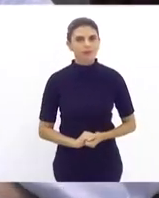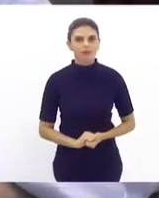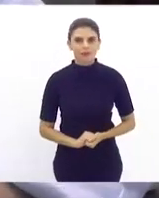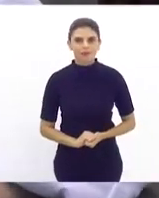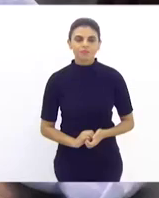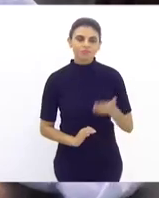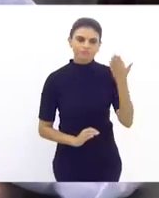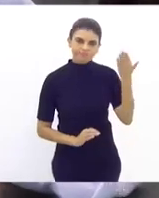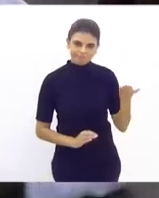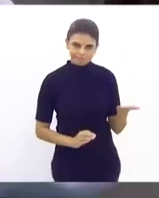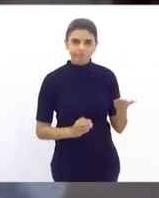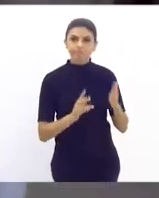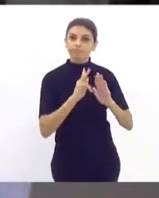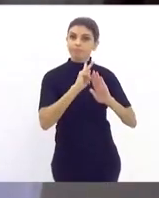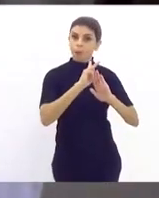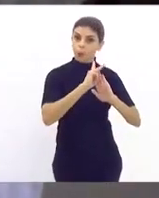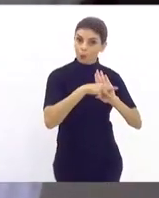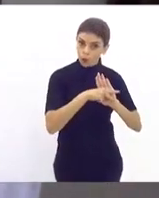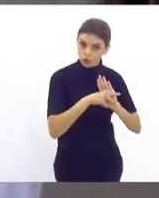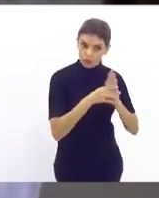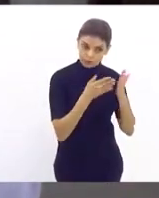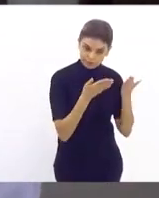Sobre o projeto. Então,